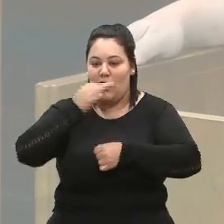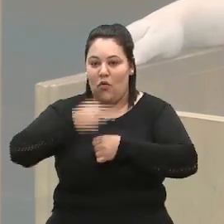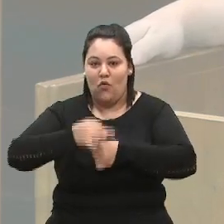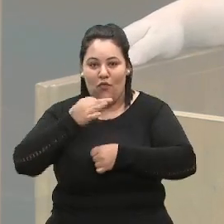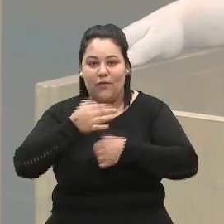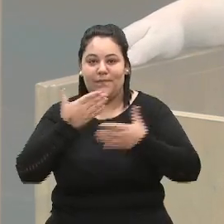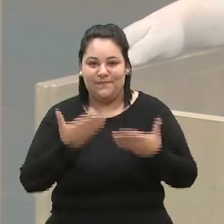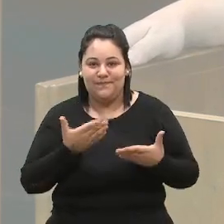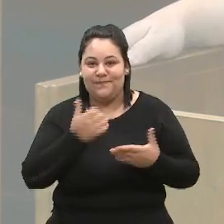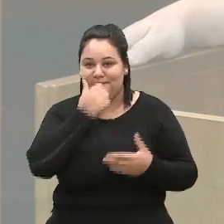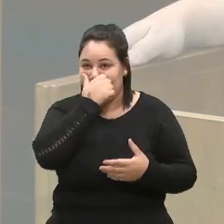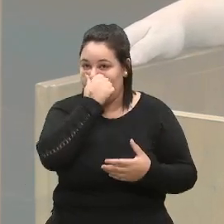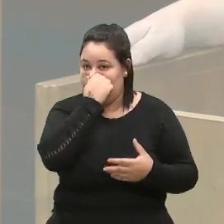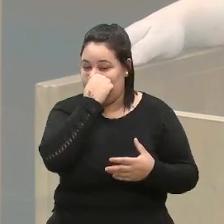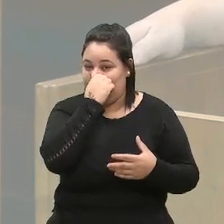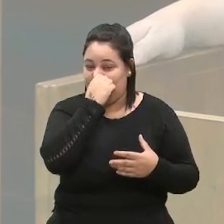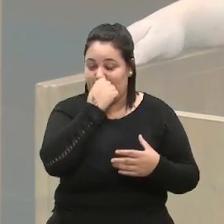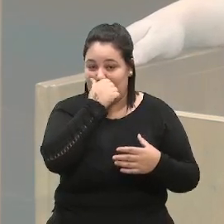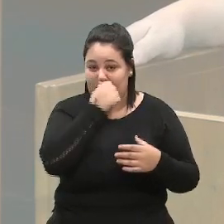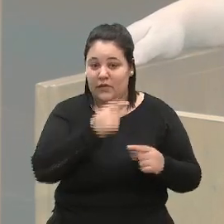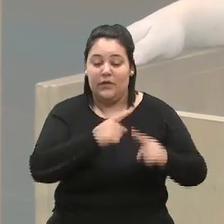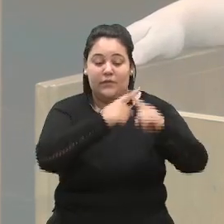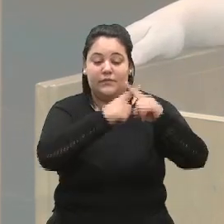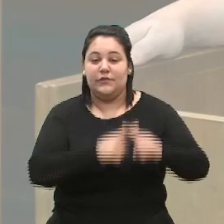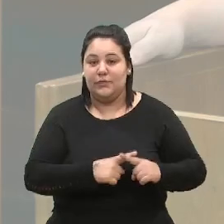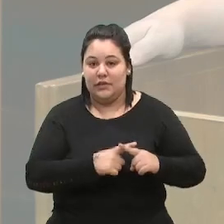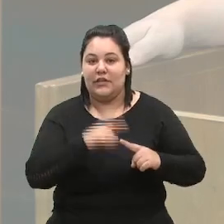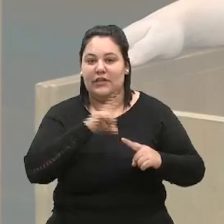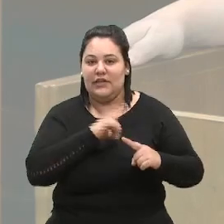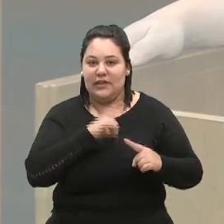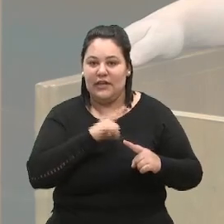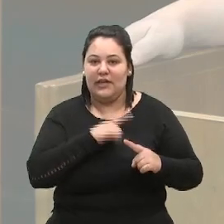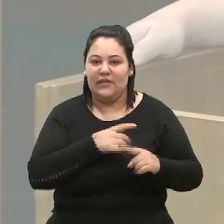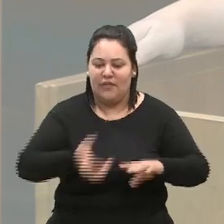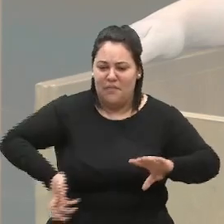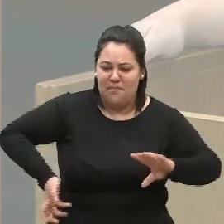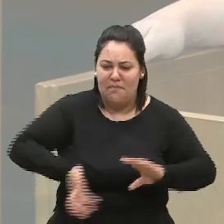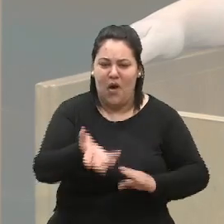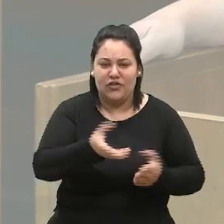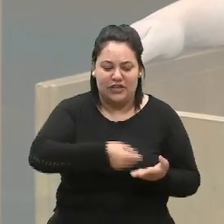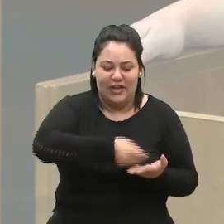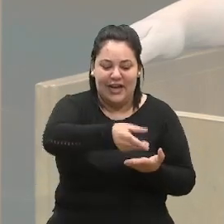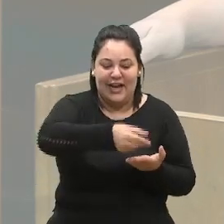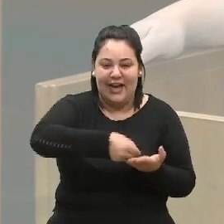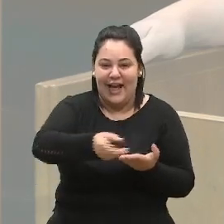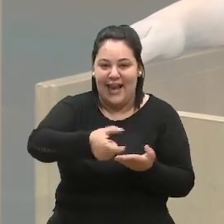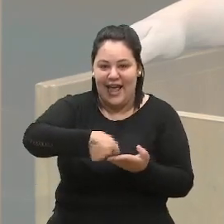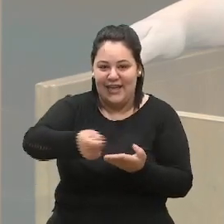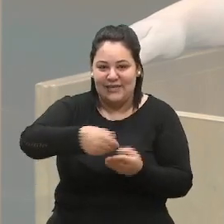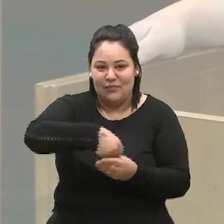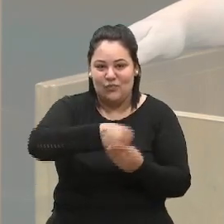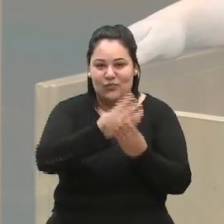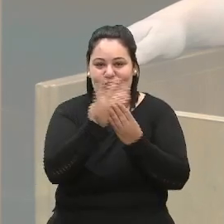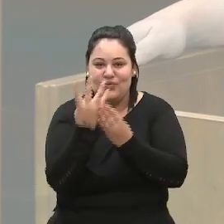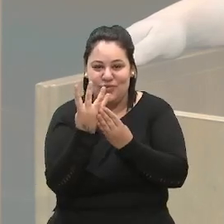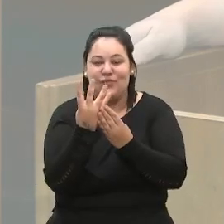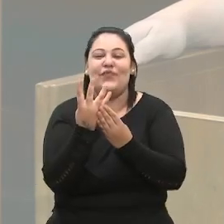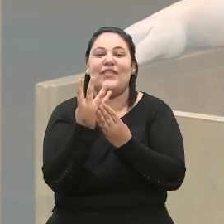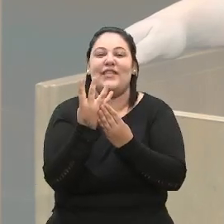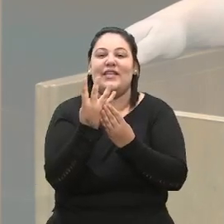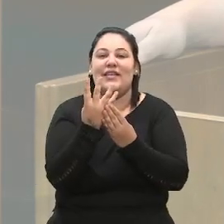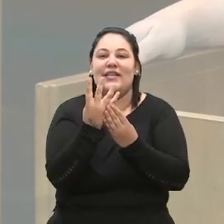foi os torneios que teve lá de bocha, de canastra, de quatrilho, de escova, as